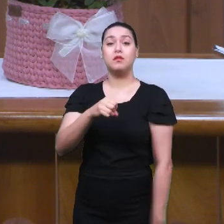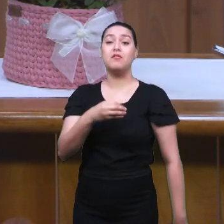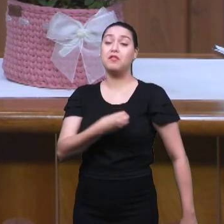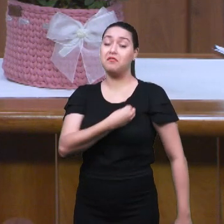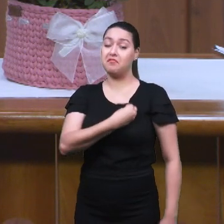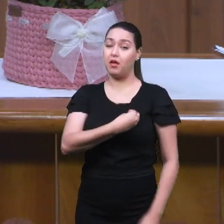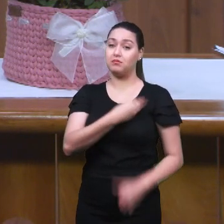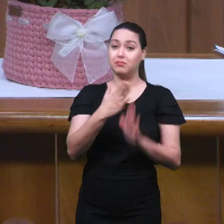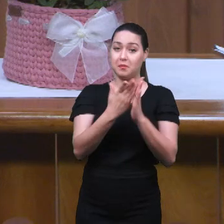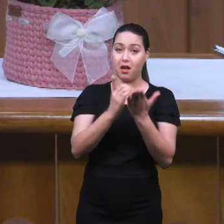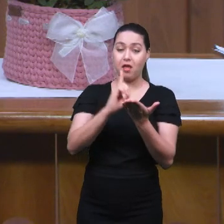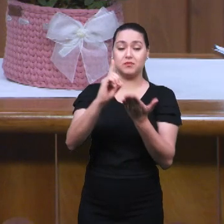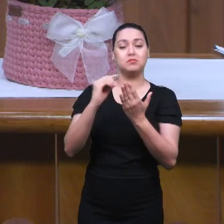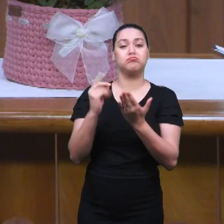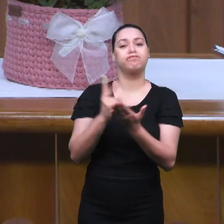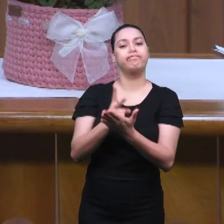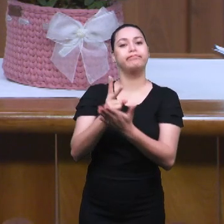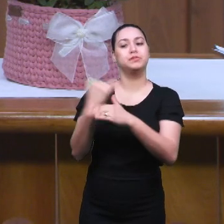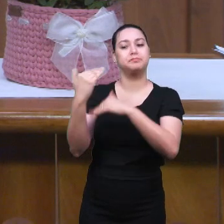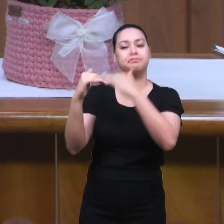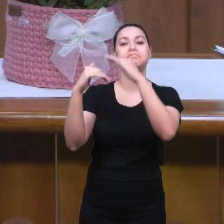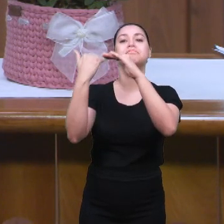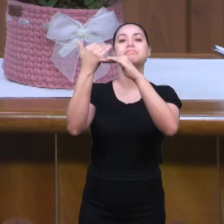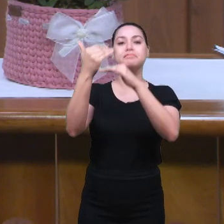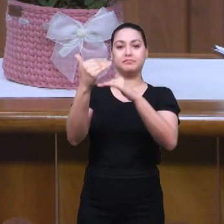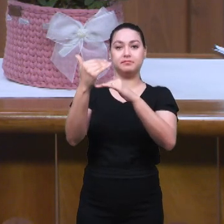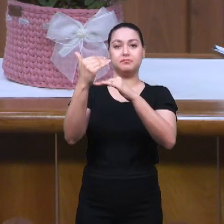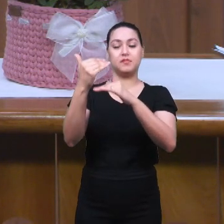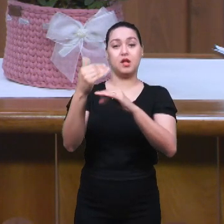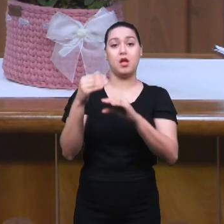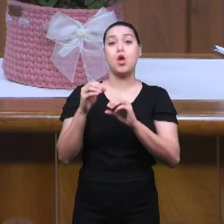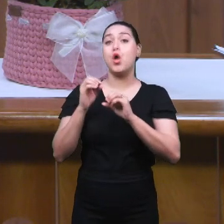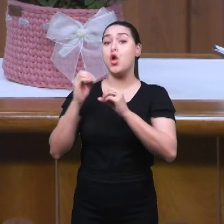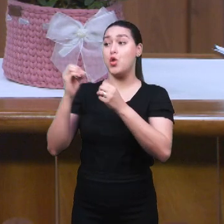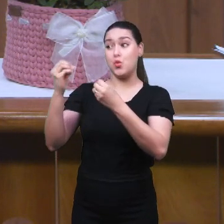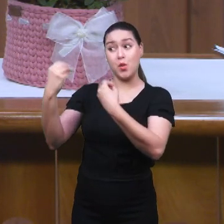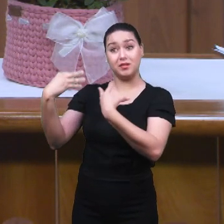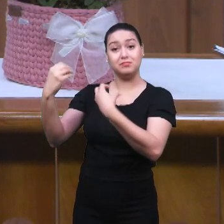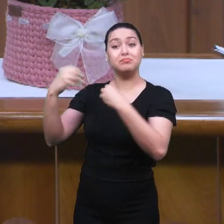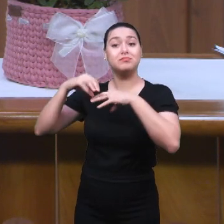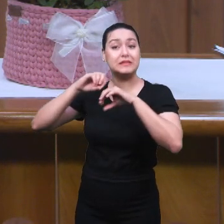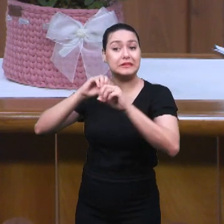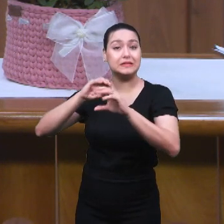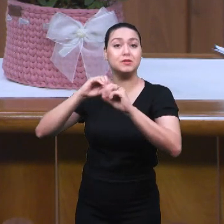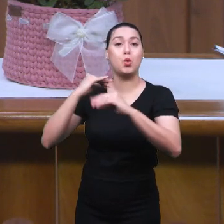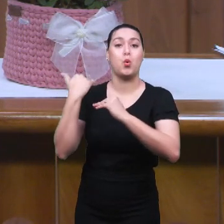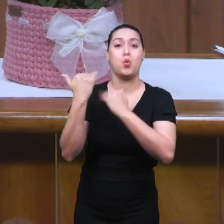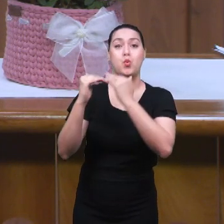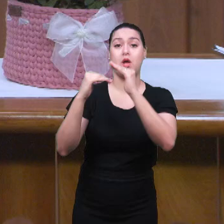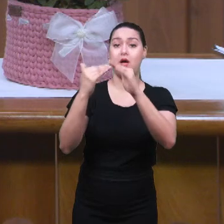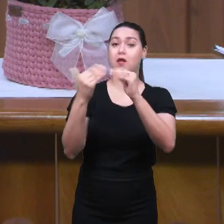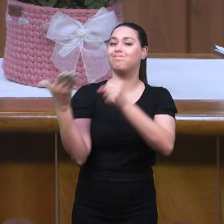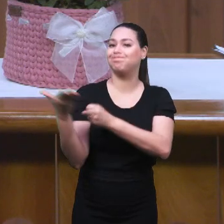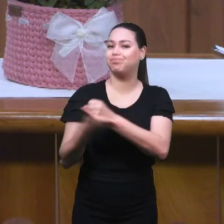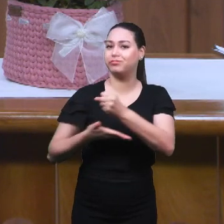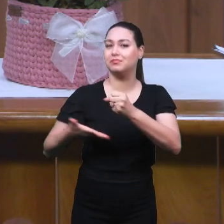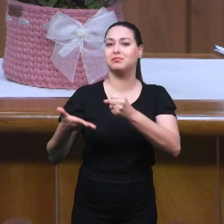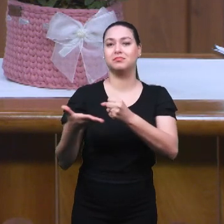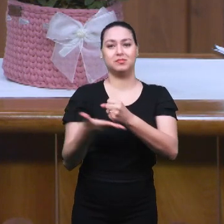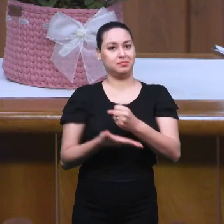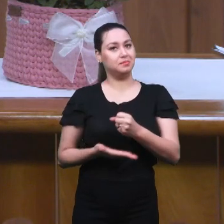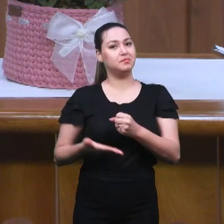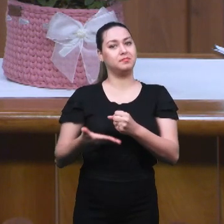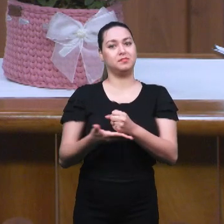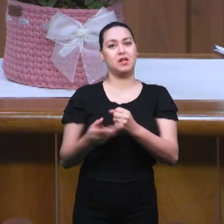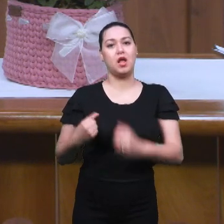vivendo um ensino constante. E esse ensino constante é fundamental